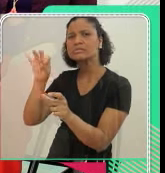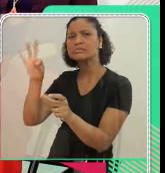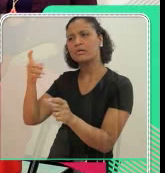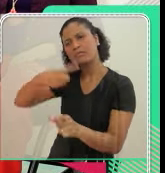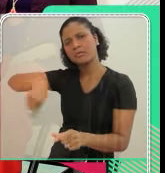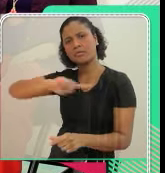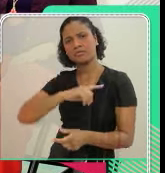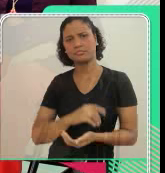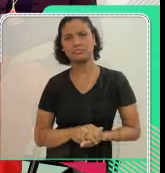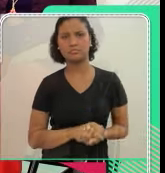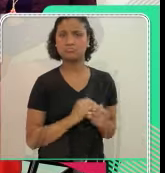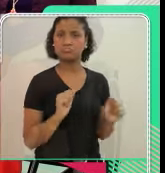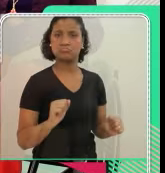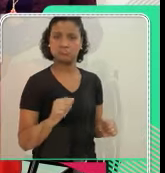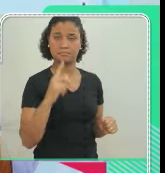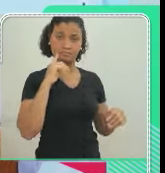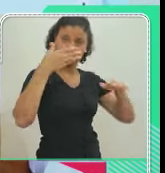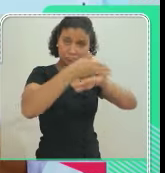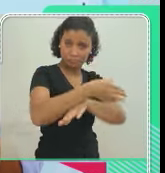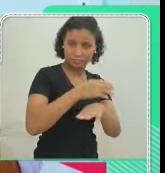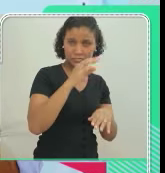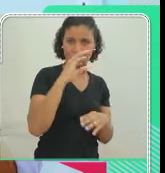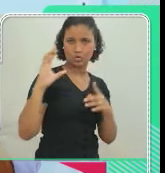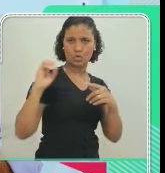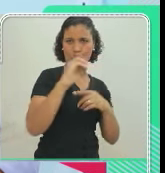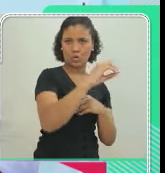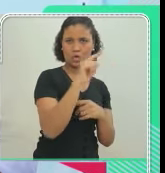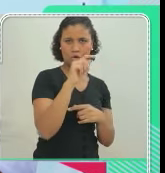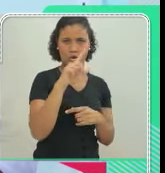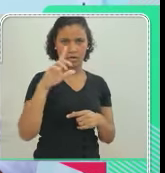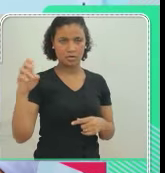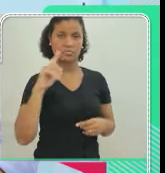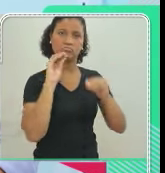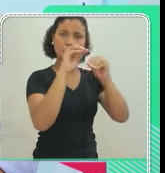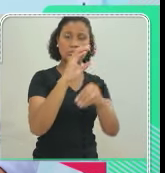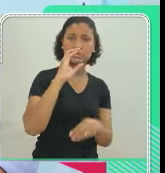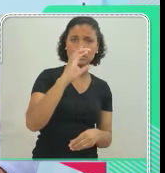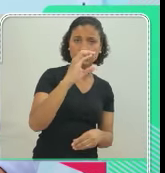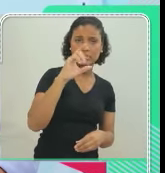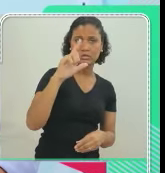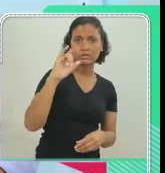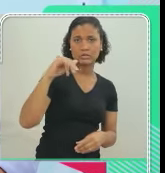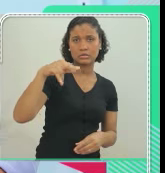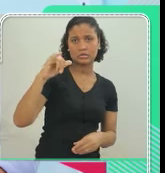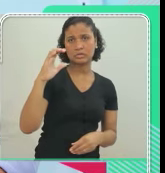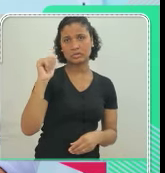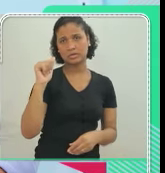pode soletrar esse site para gente? Sim, se você entrar no Google e colocar